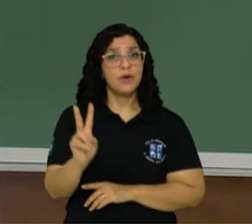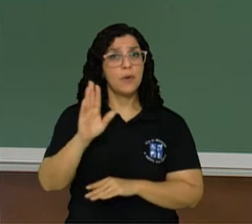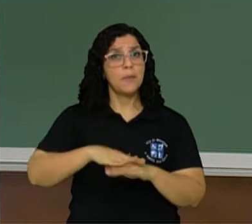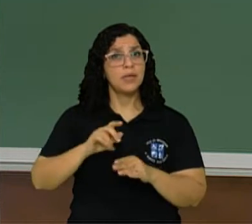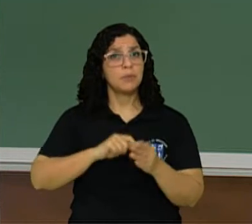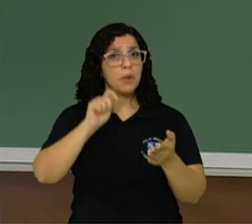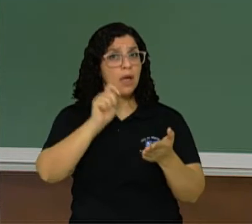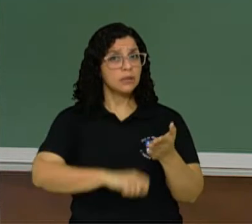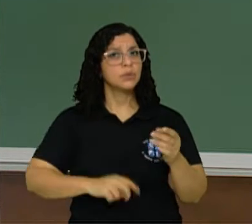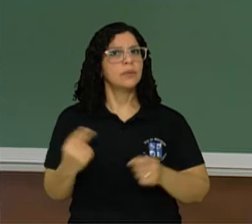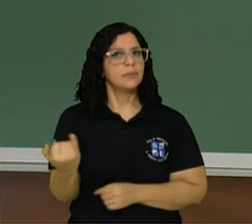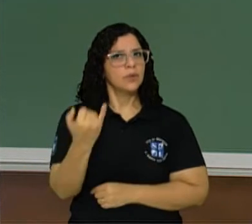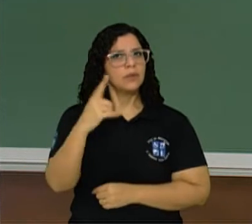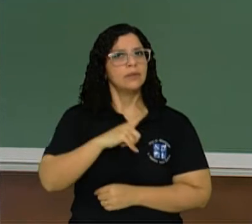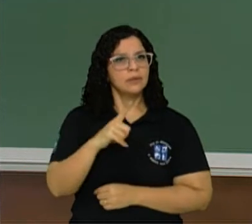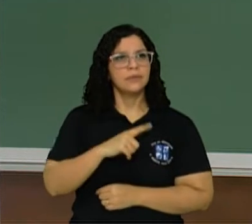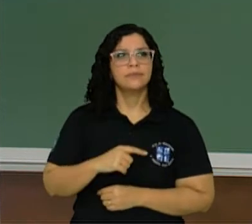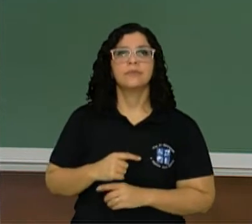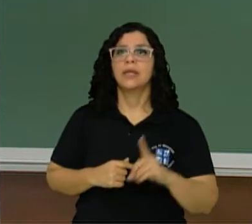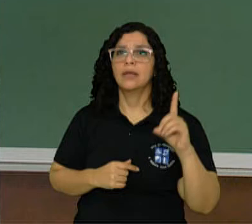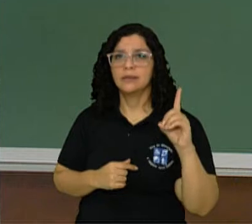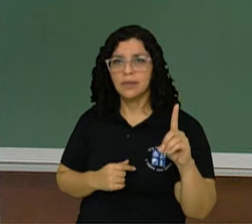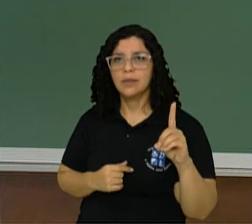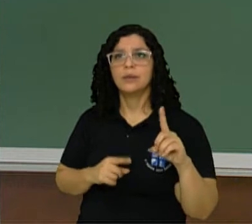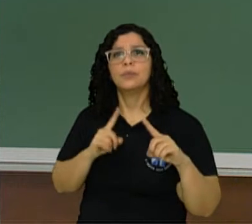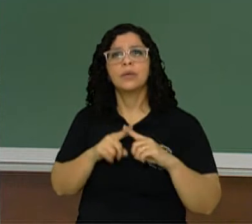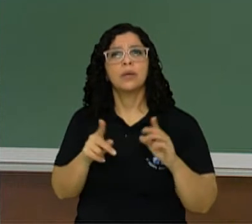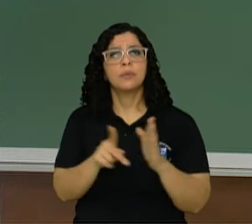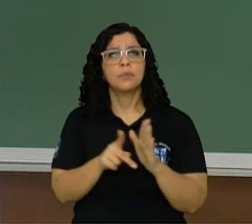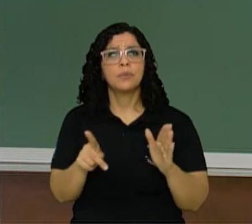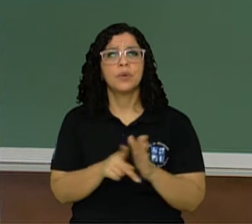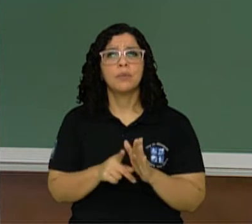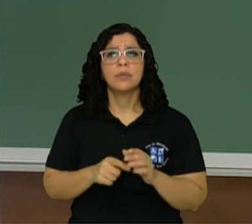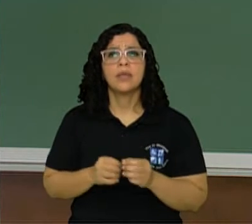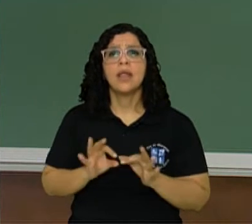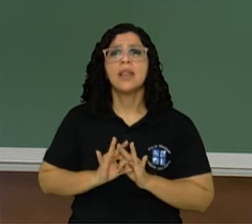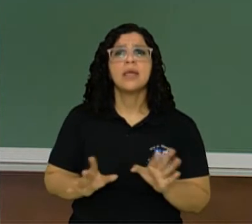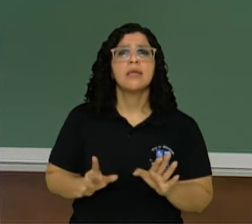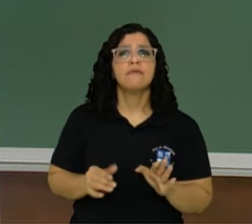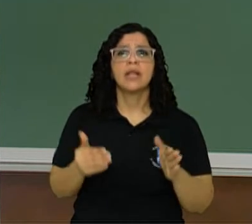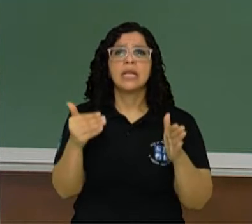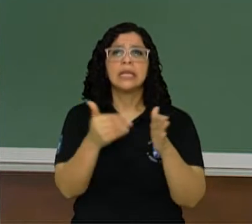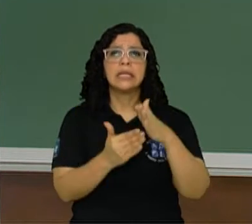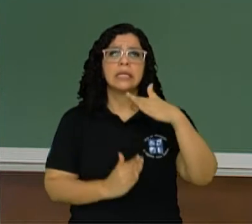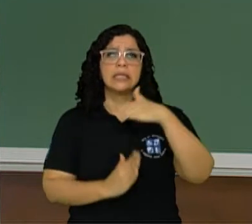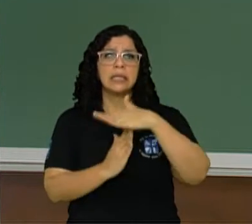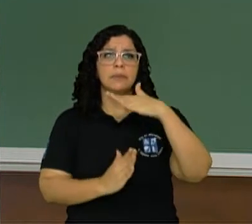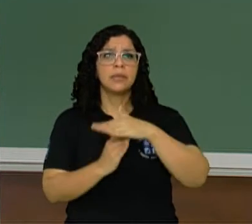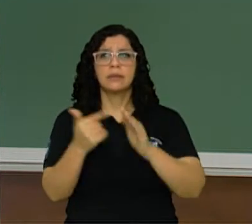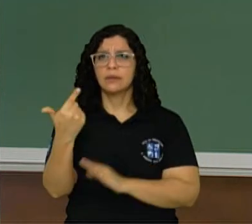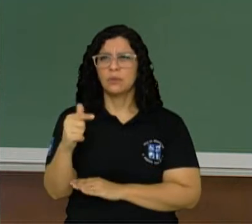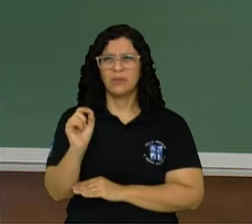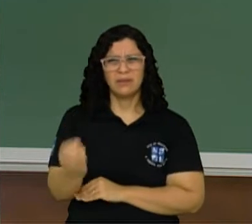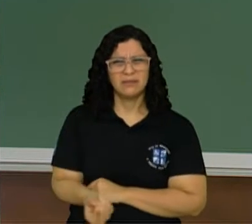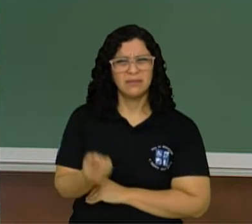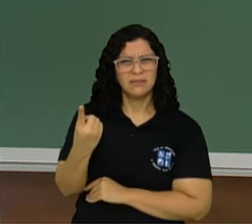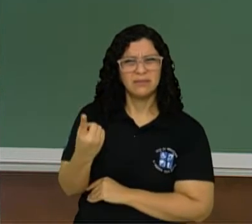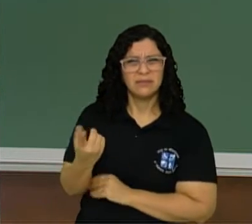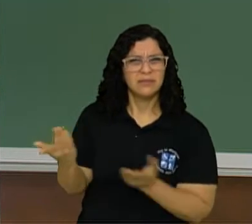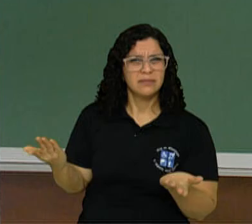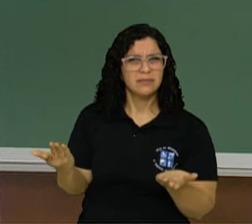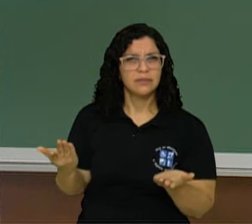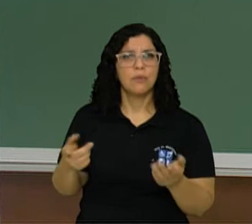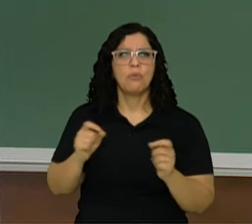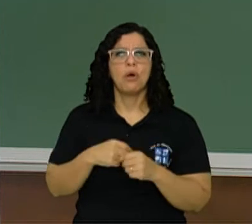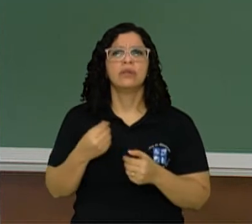essa assinatura, tá? E a alternativa D, por ser uma edição ilimitada. Não, ilimitado seria que pode